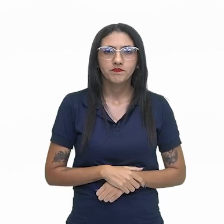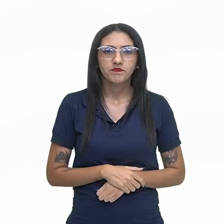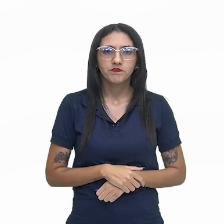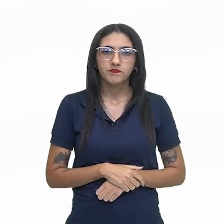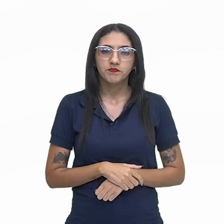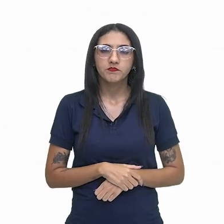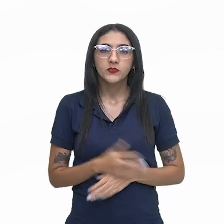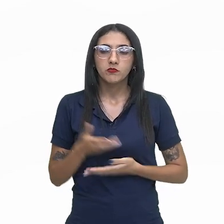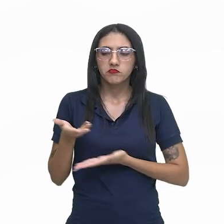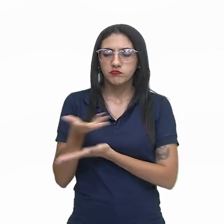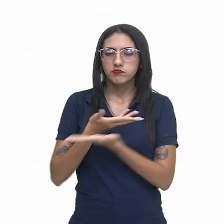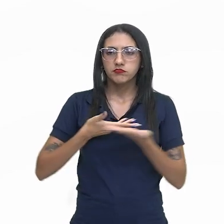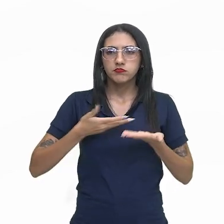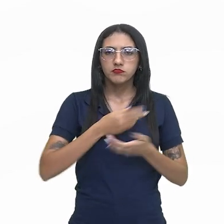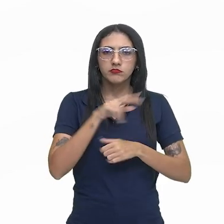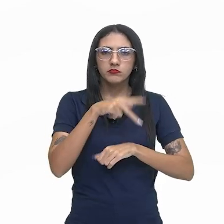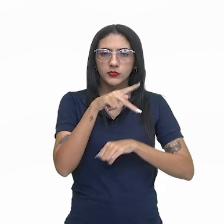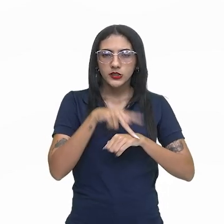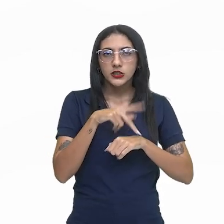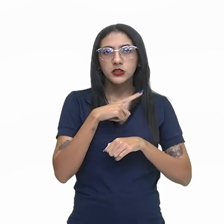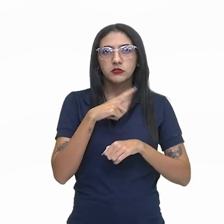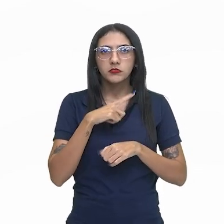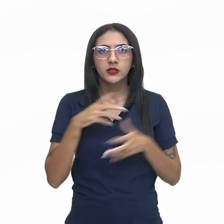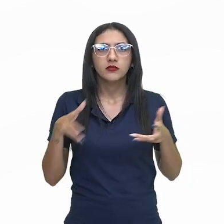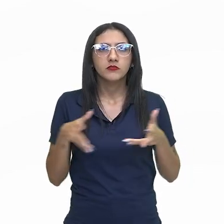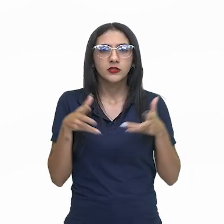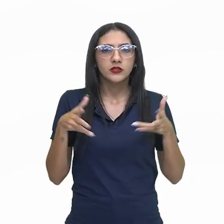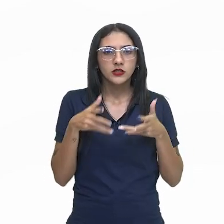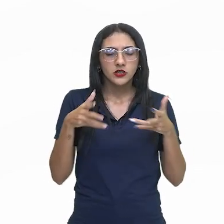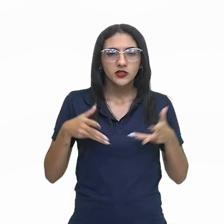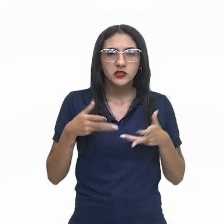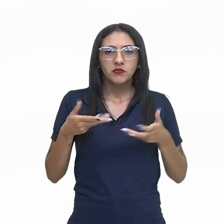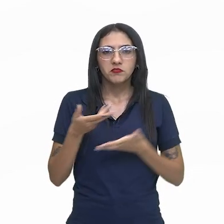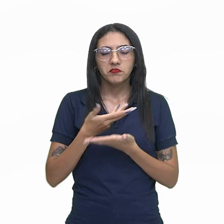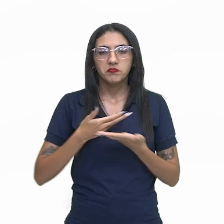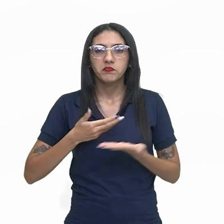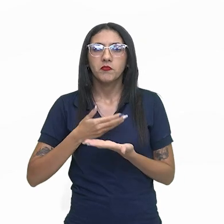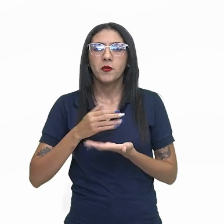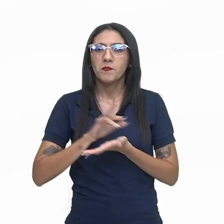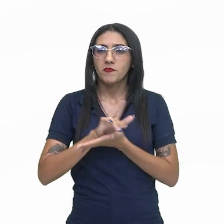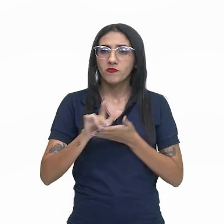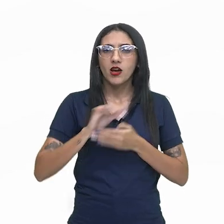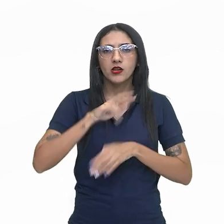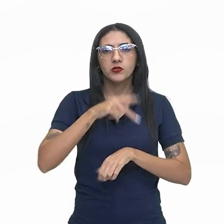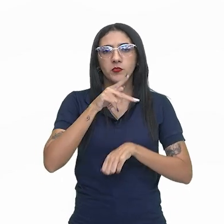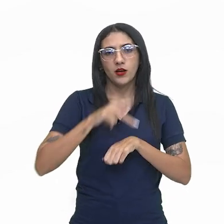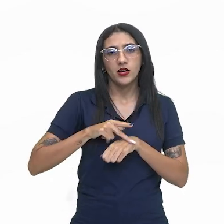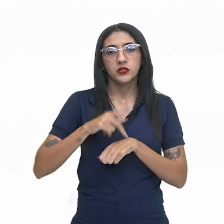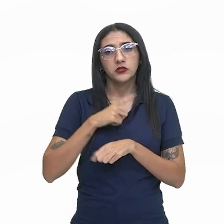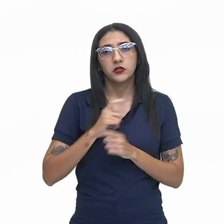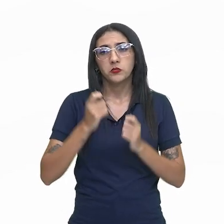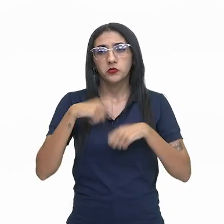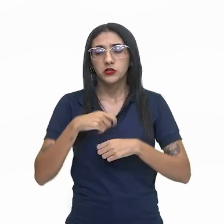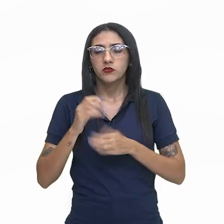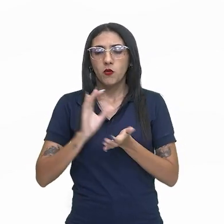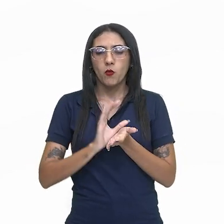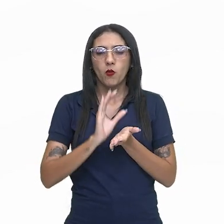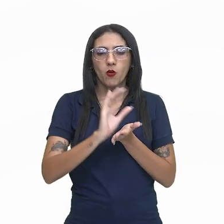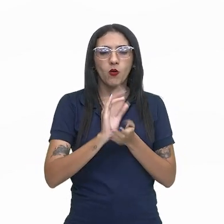cooperação internacional, né, fortalecendo aí a colaboração entre países para gerir